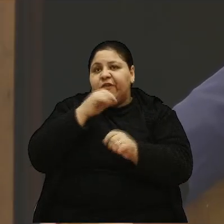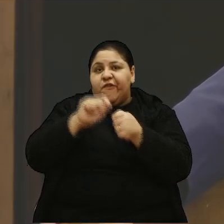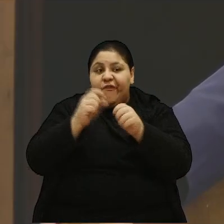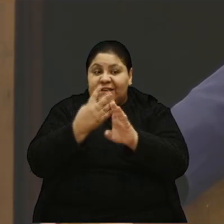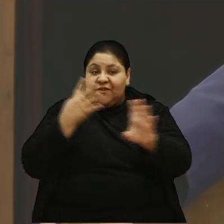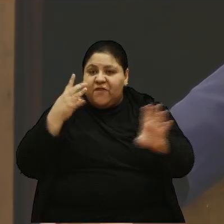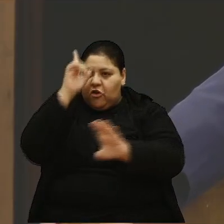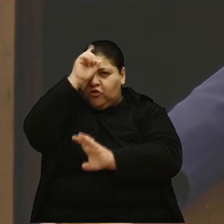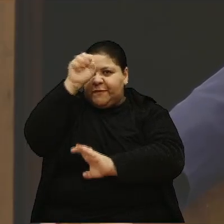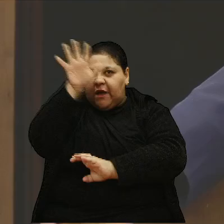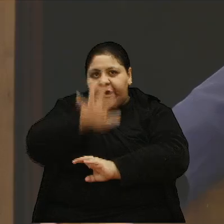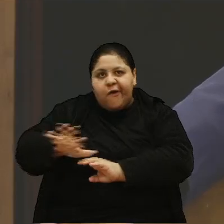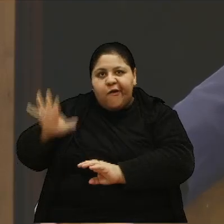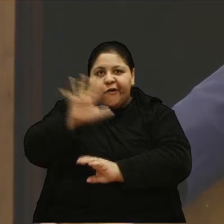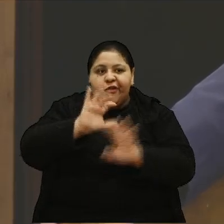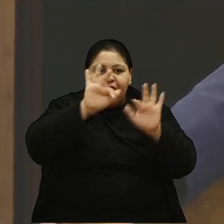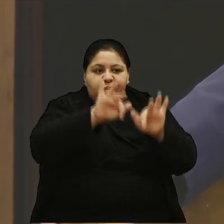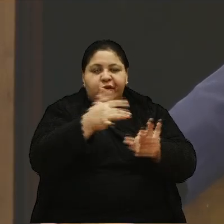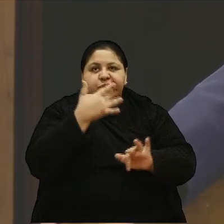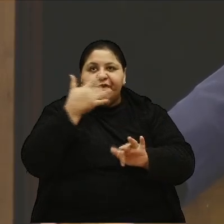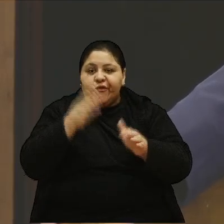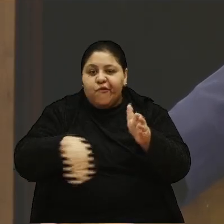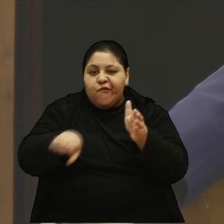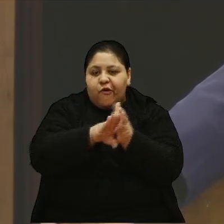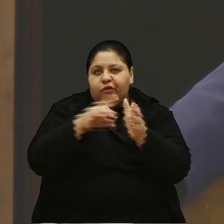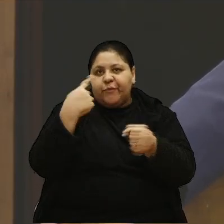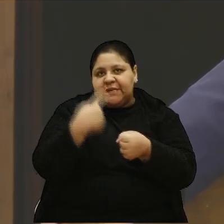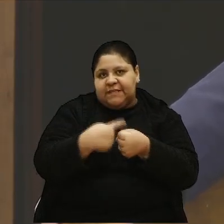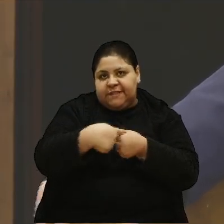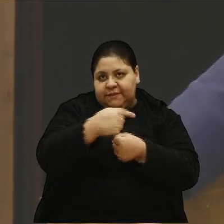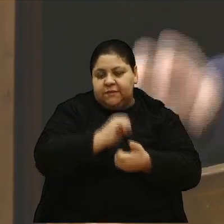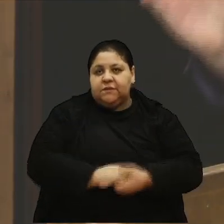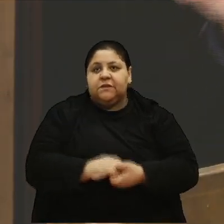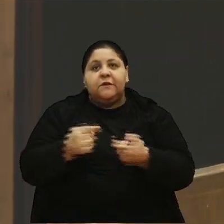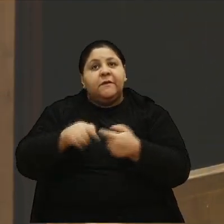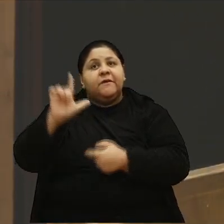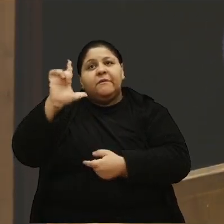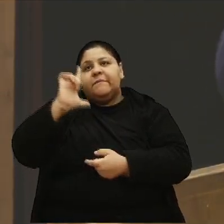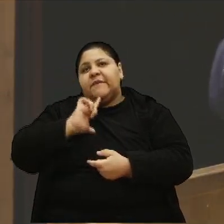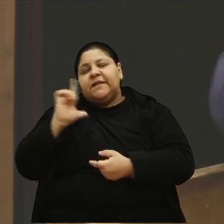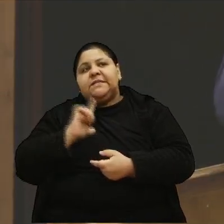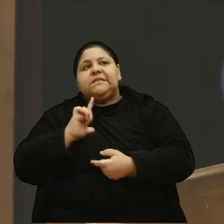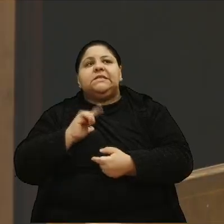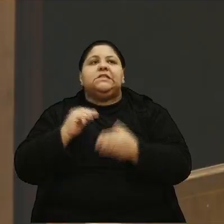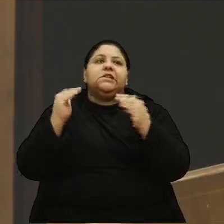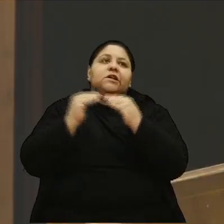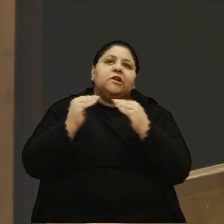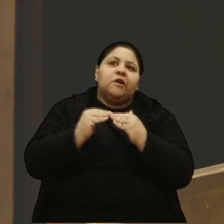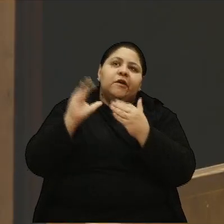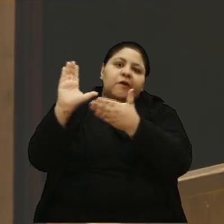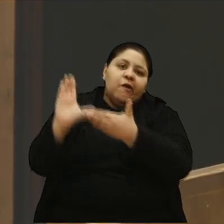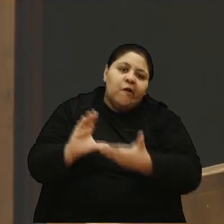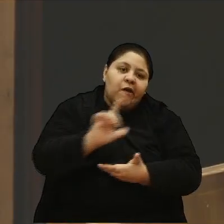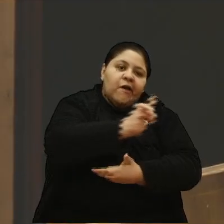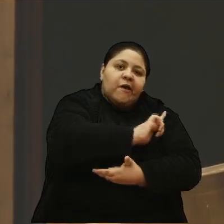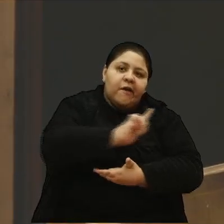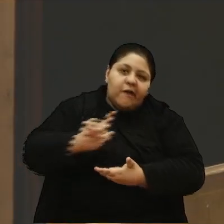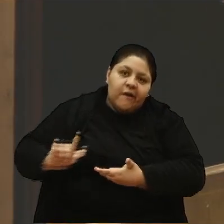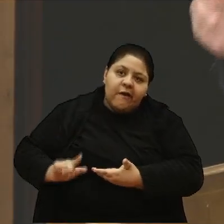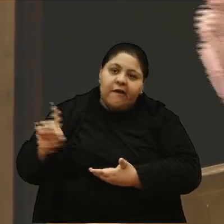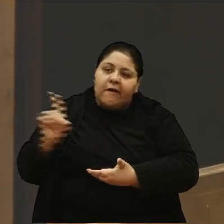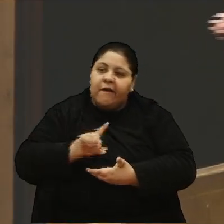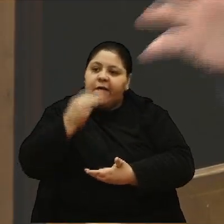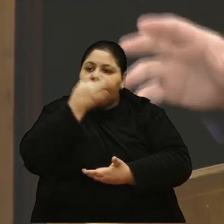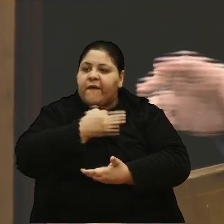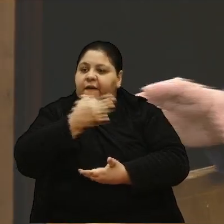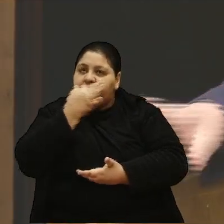hospital geral e no final da tarde volta para a sua cidade. Mas já existe um pacto que o repasse do governo federal é para Caxias, para atender